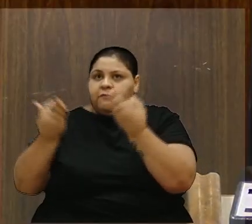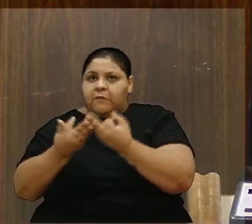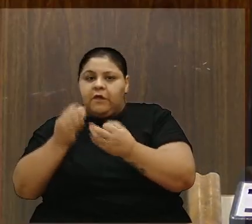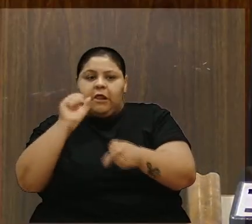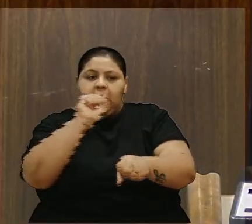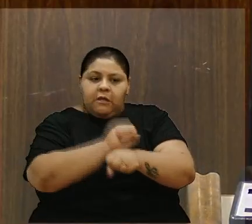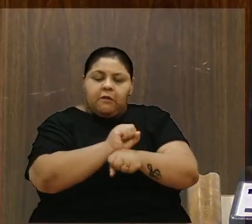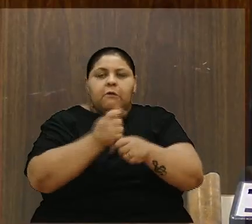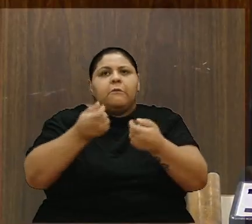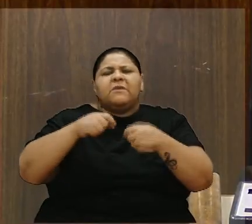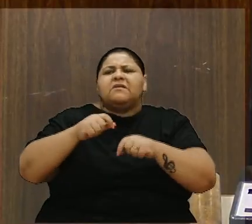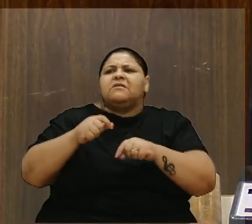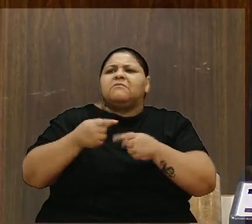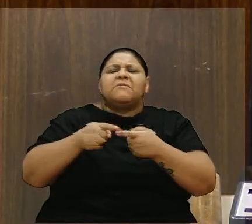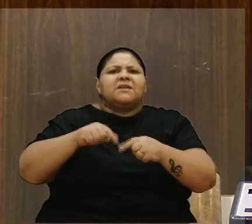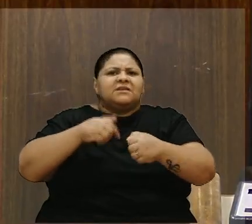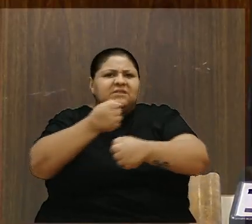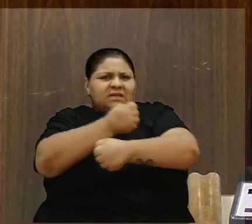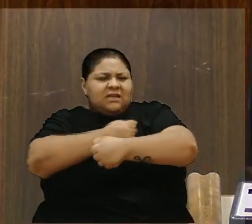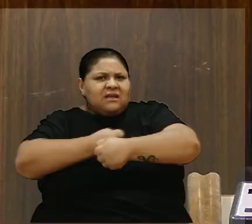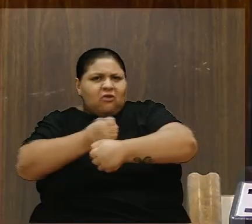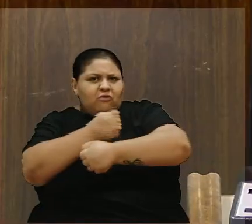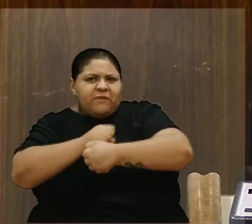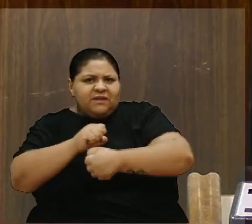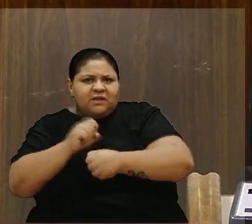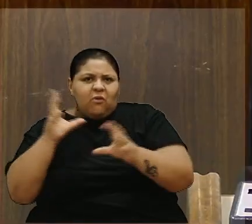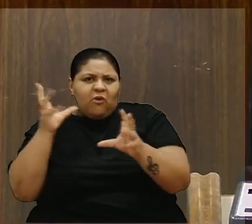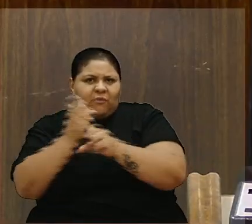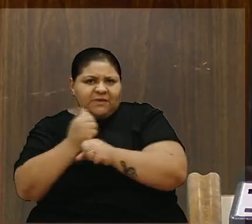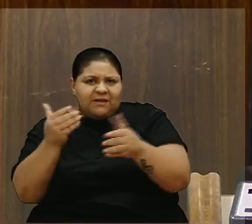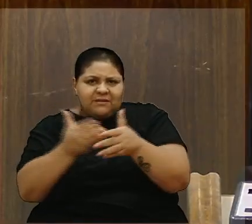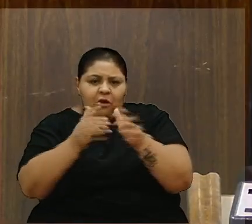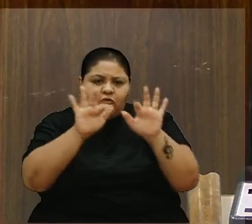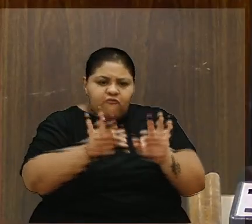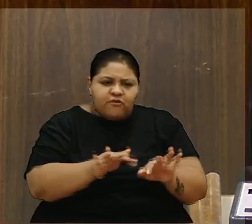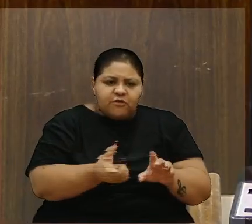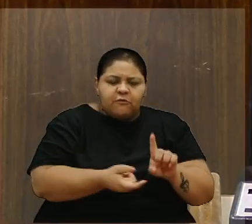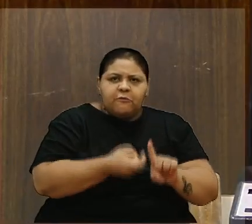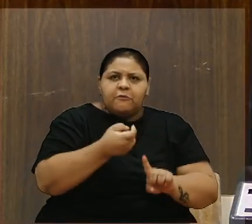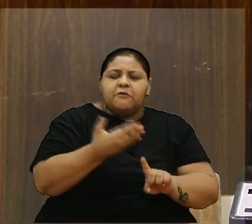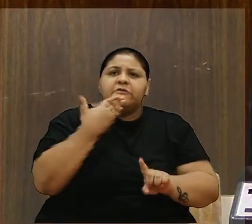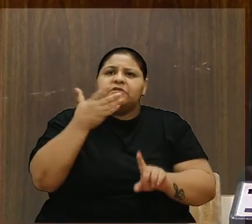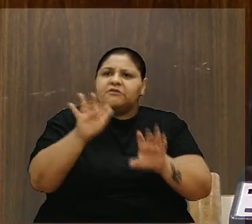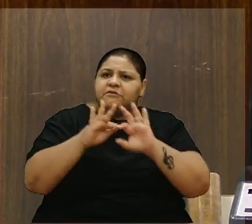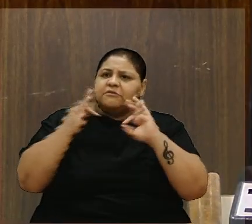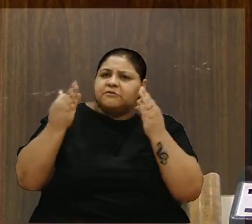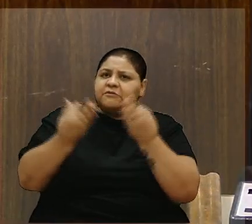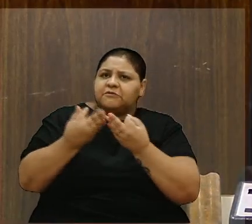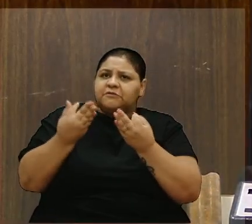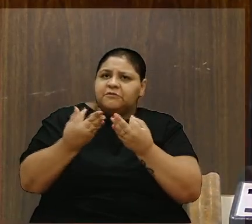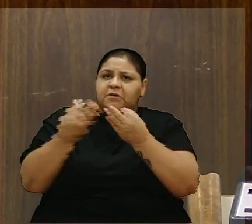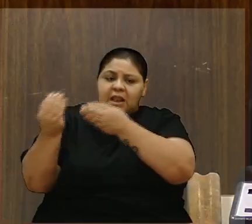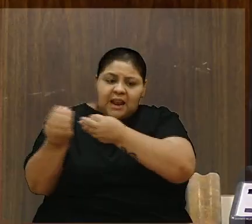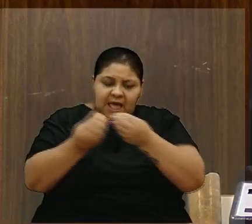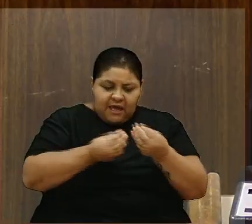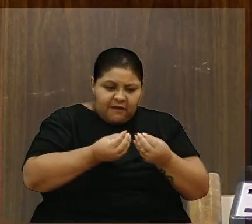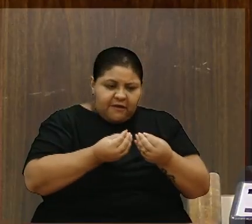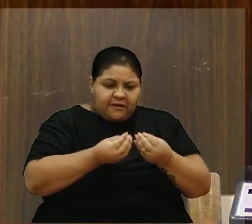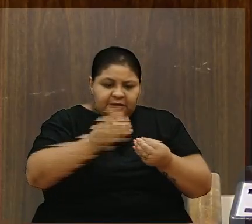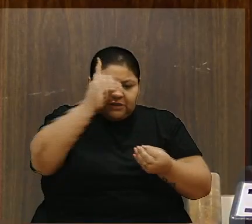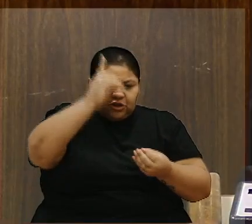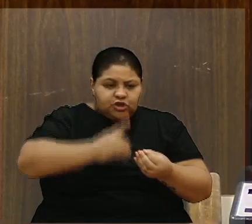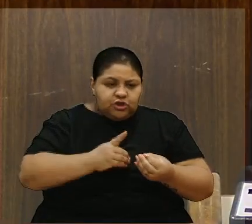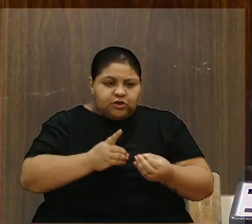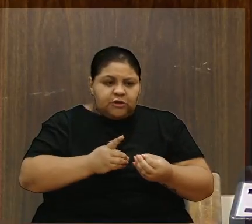a gente precisa... Tá, mas e a comida não é contabilizada até o final do mês? Se a gente pede que as famílias levem as crianças, que é direito da